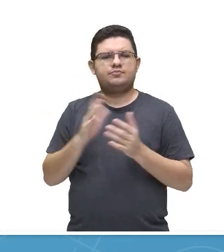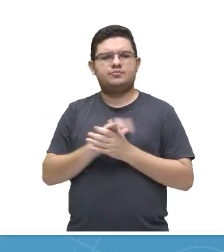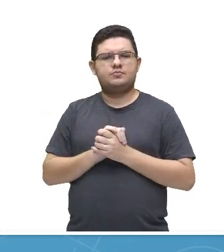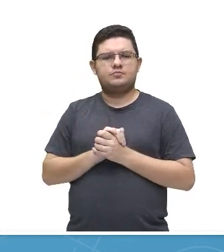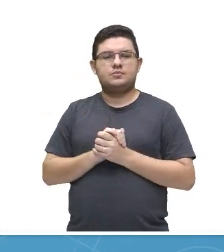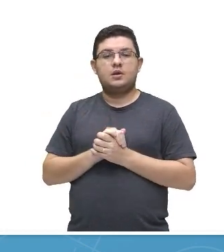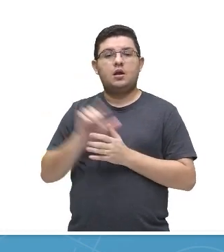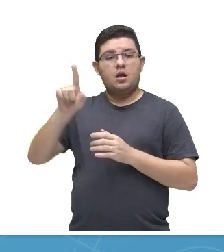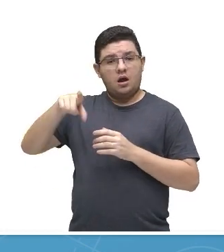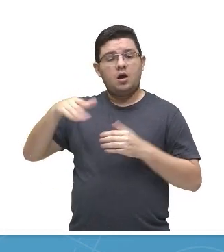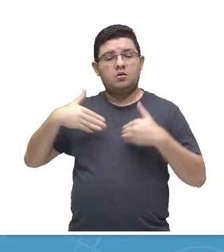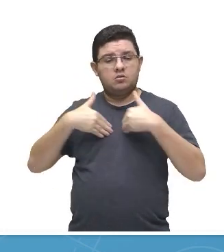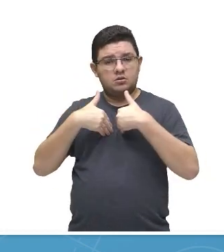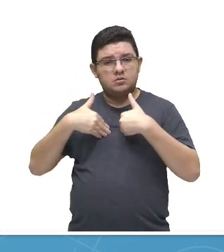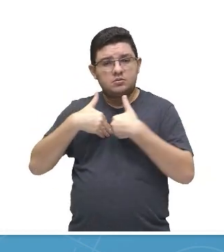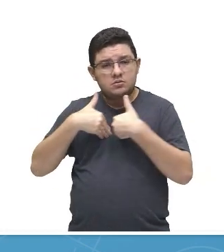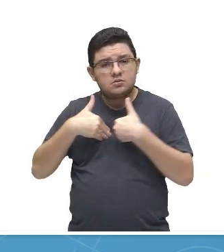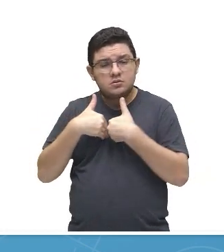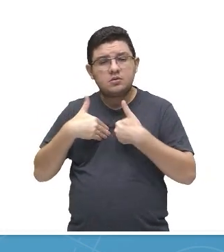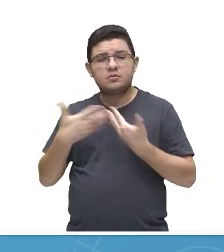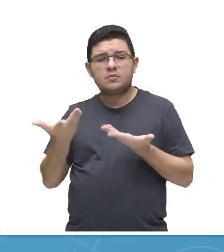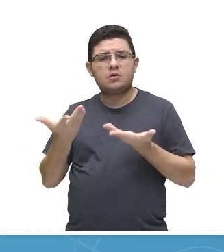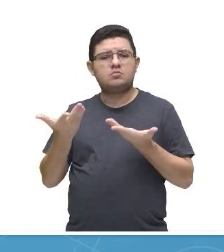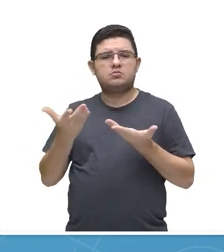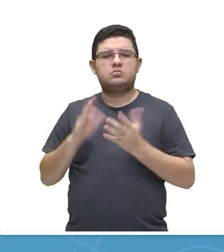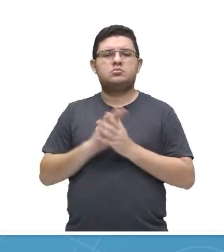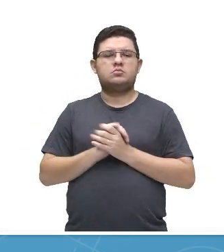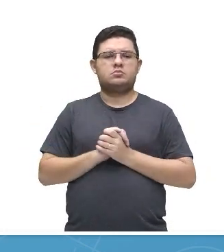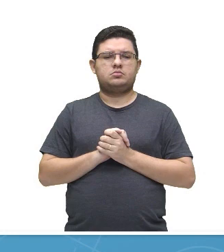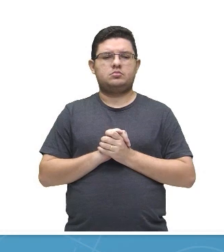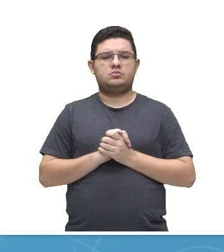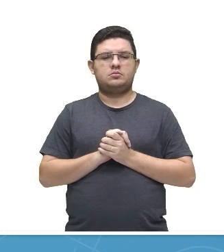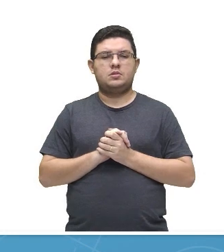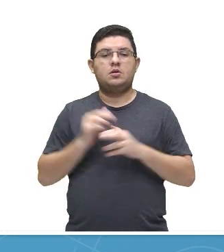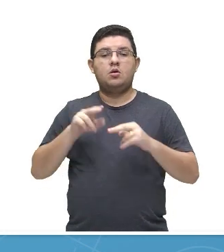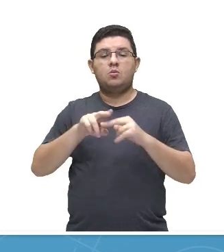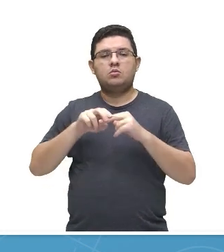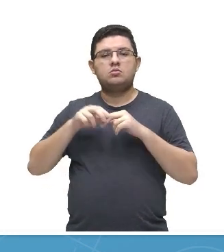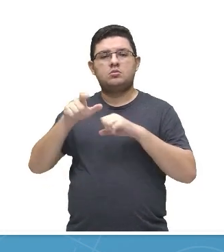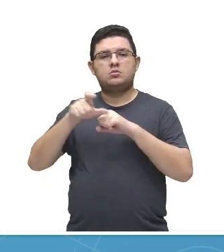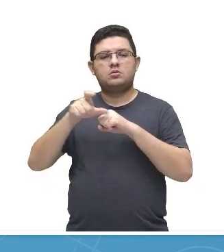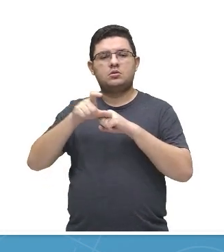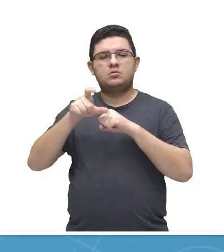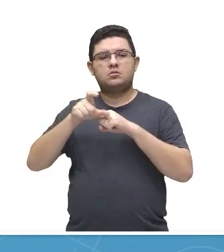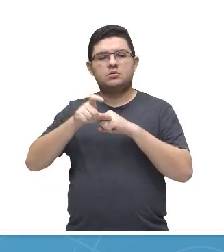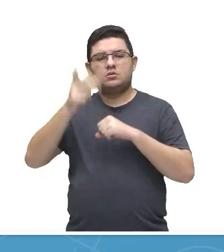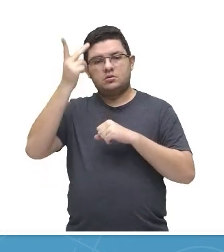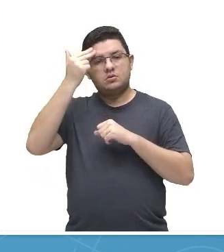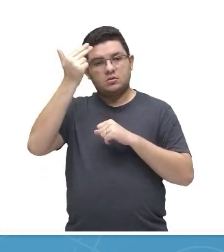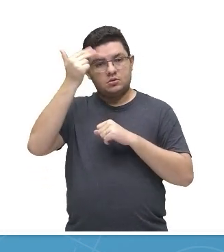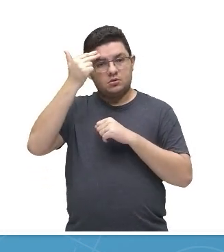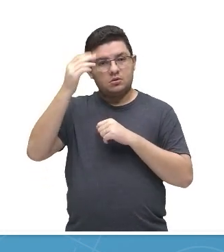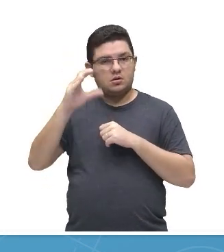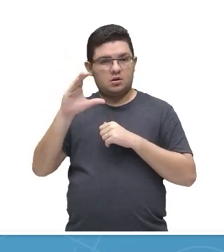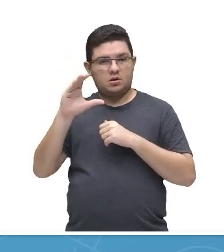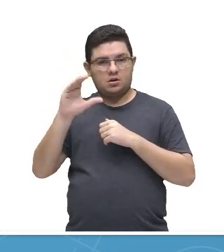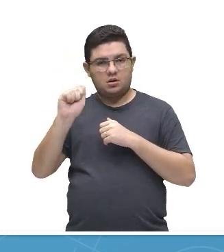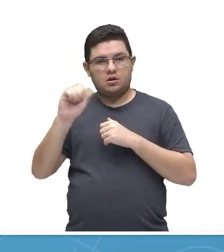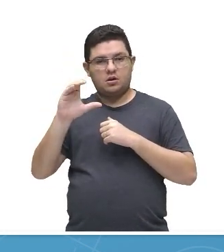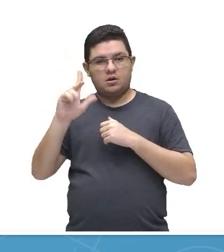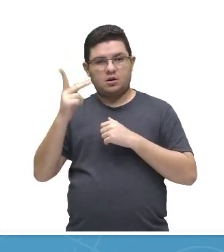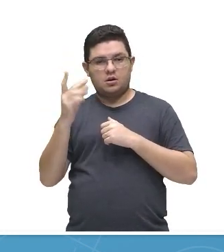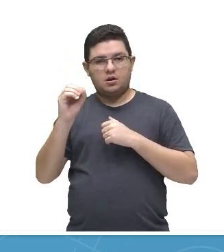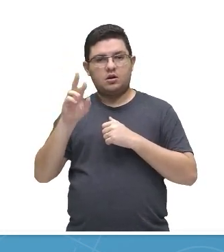mundo animal, né? É um animal ali. Aqui, animal. Ai, meu M tá horrível, mas tá bom.